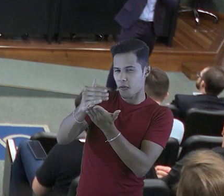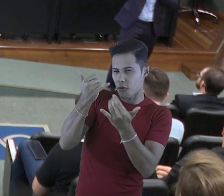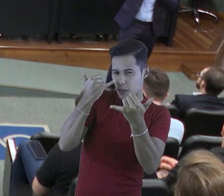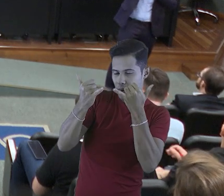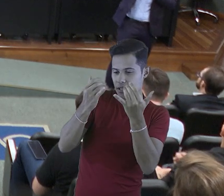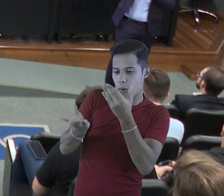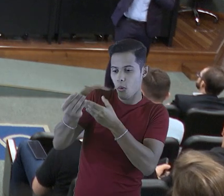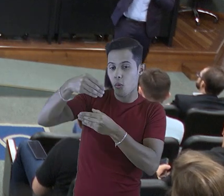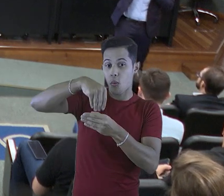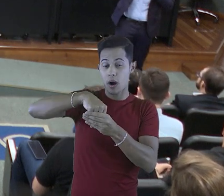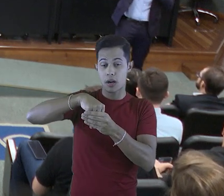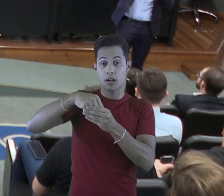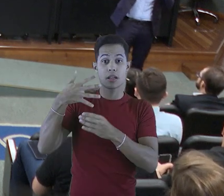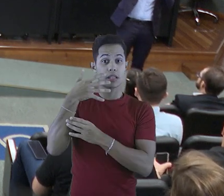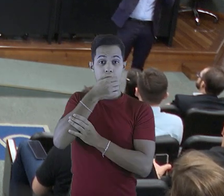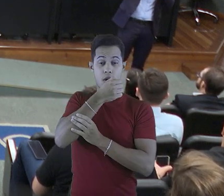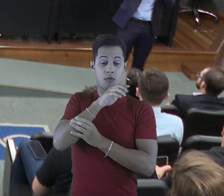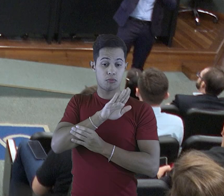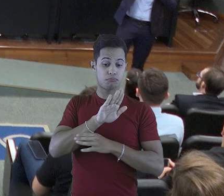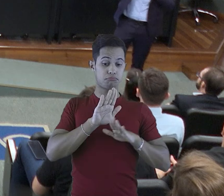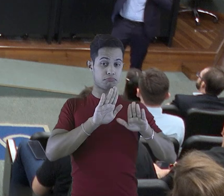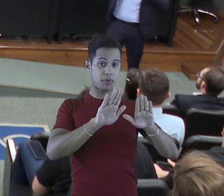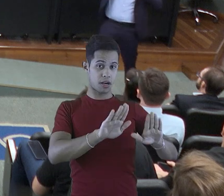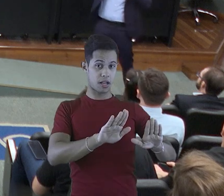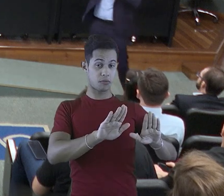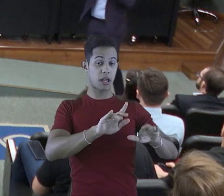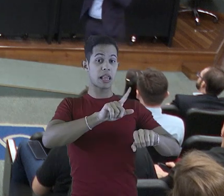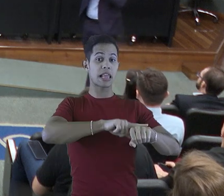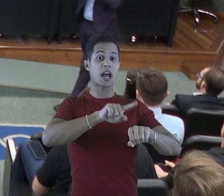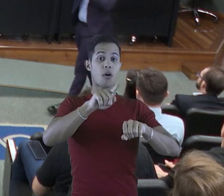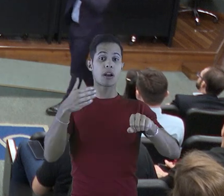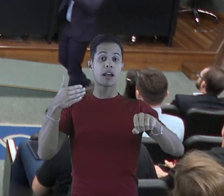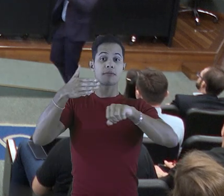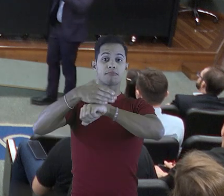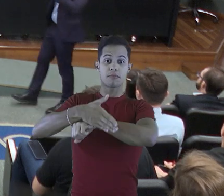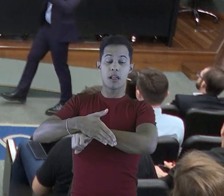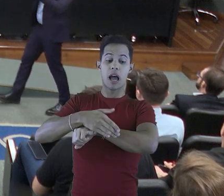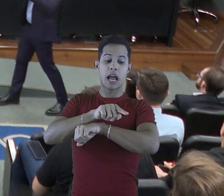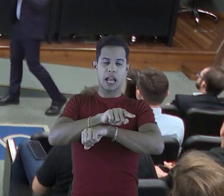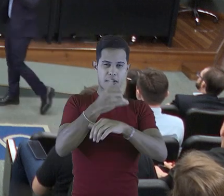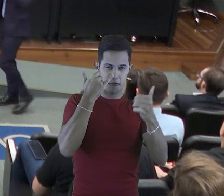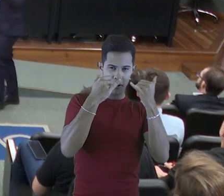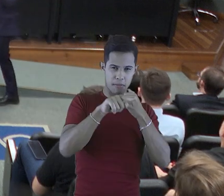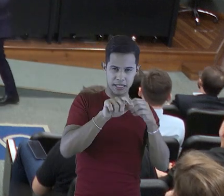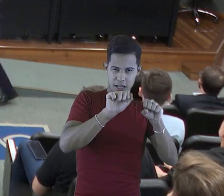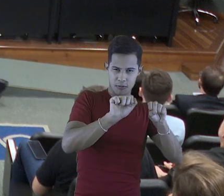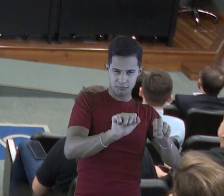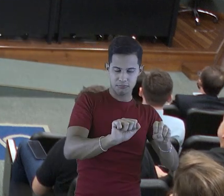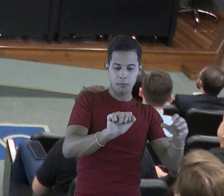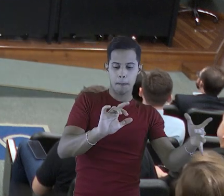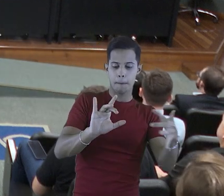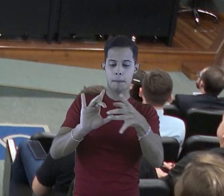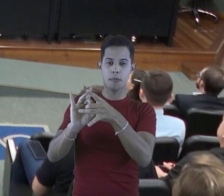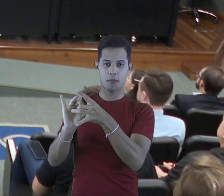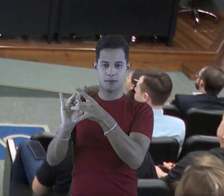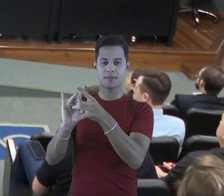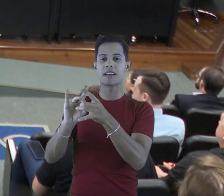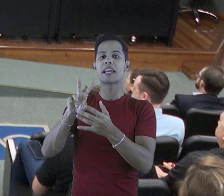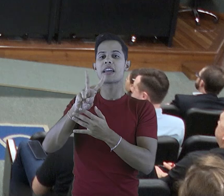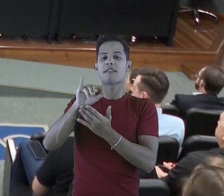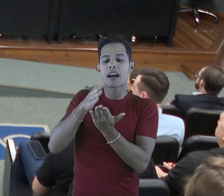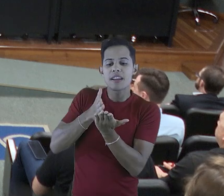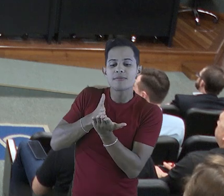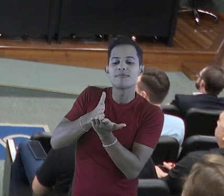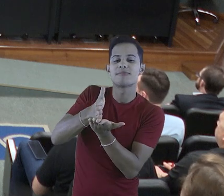a princípio, ninguém sabe que é teu, está lá guardado. Quando você entra, esse dado linca em relação à tua pessoa e ele te direciona dentro